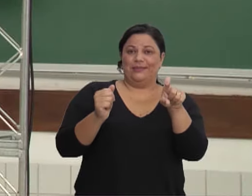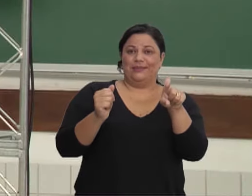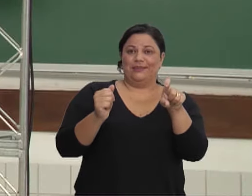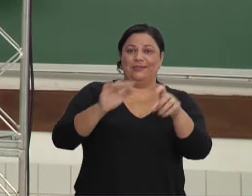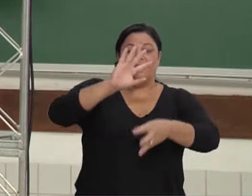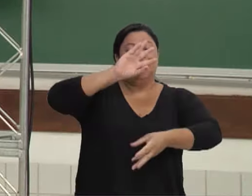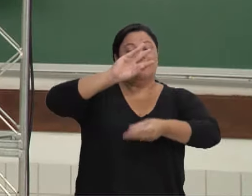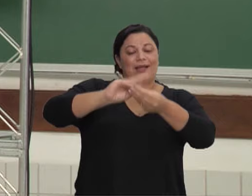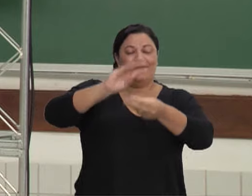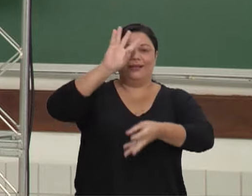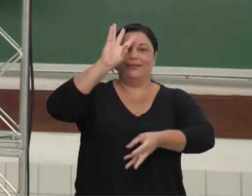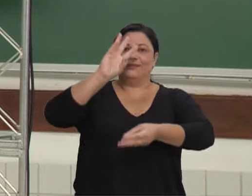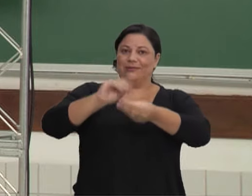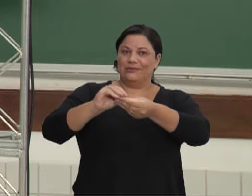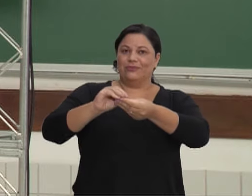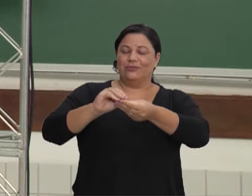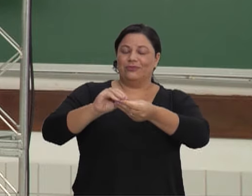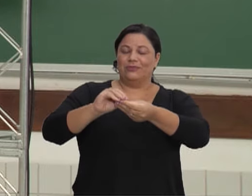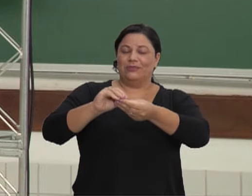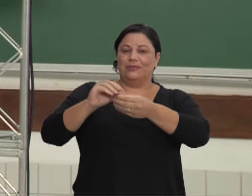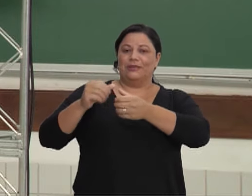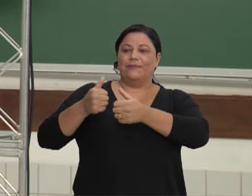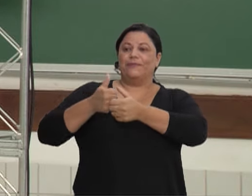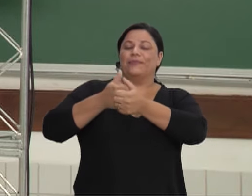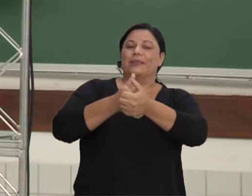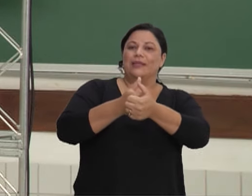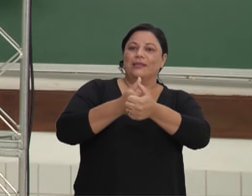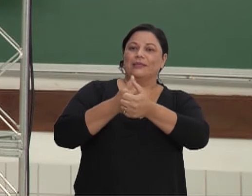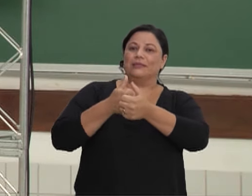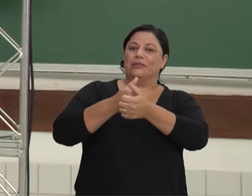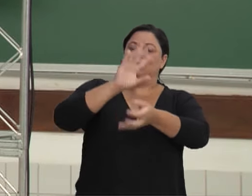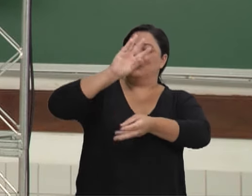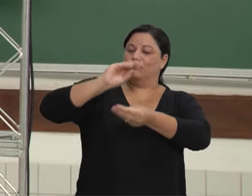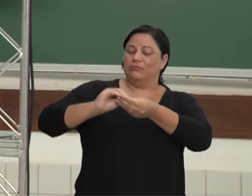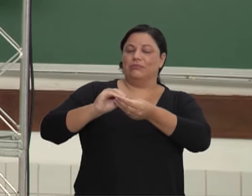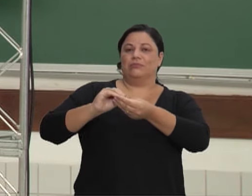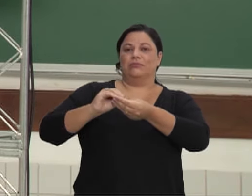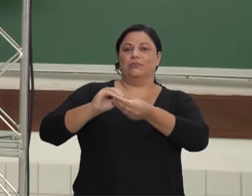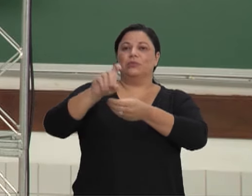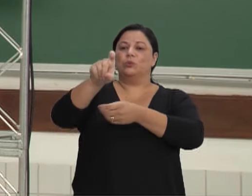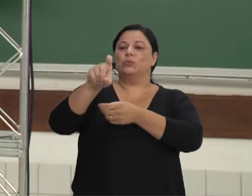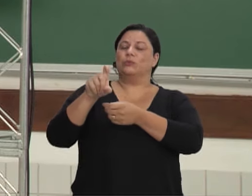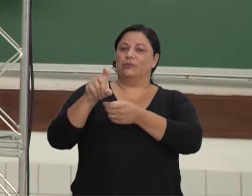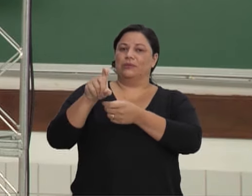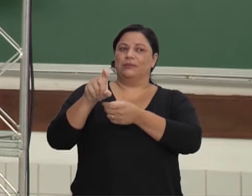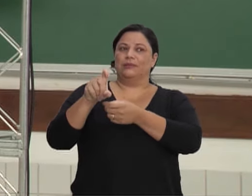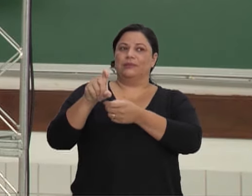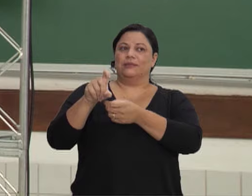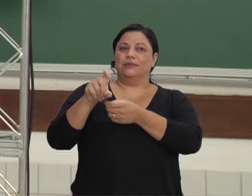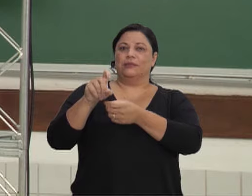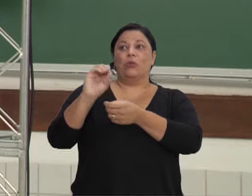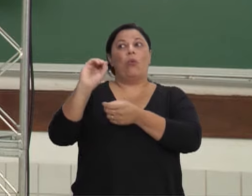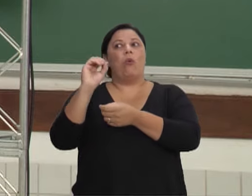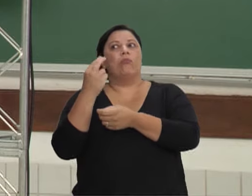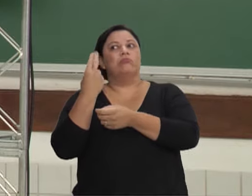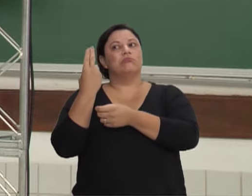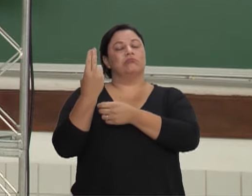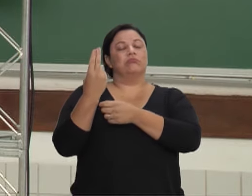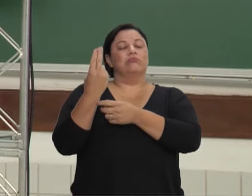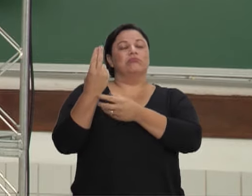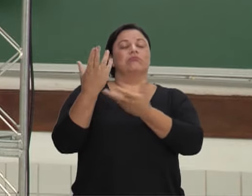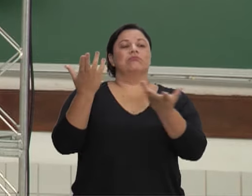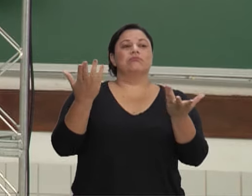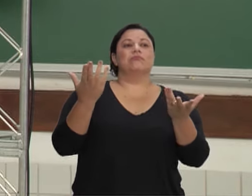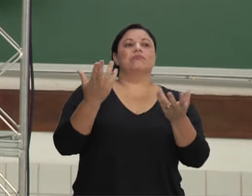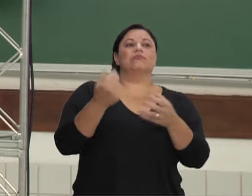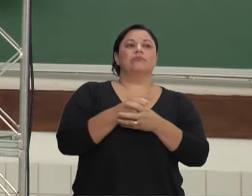reduzida, o termo que está acompanhado do x é meu coeficiente angular. Ou seja, nesse caso